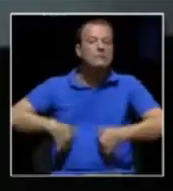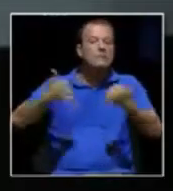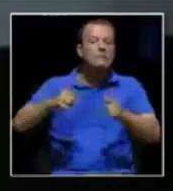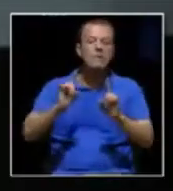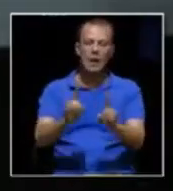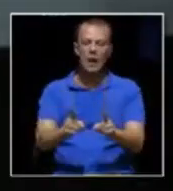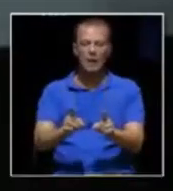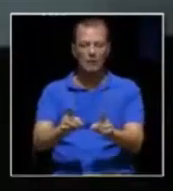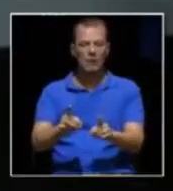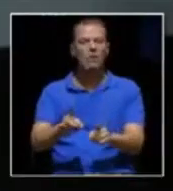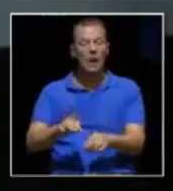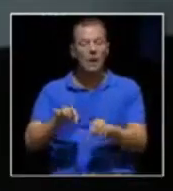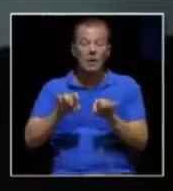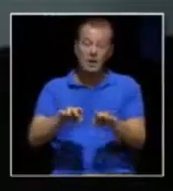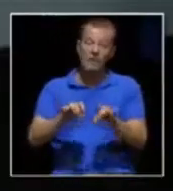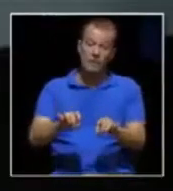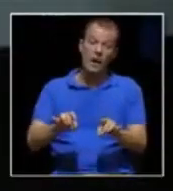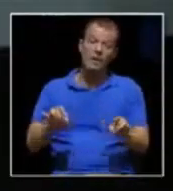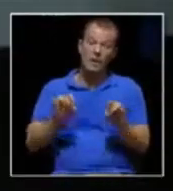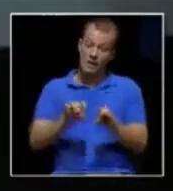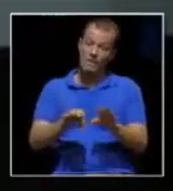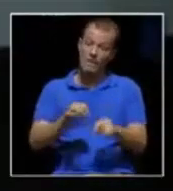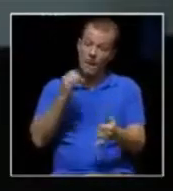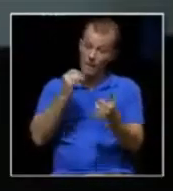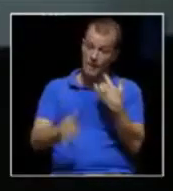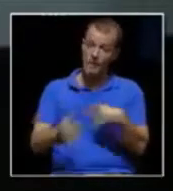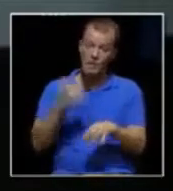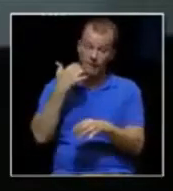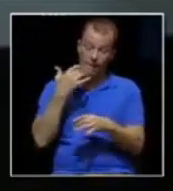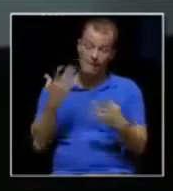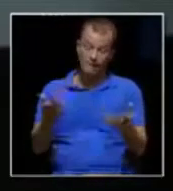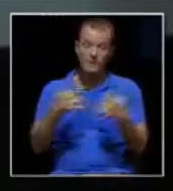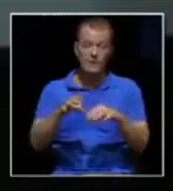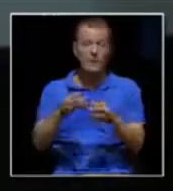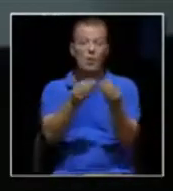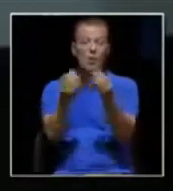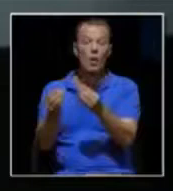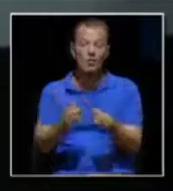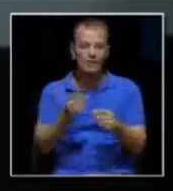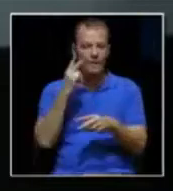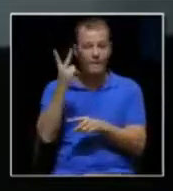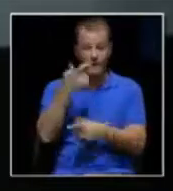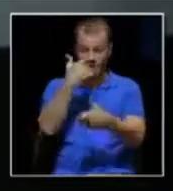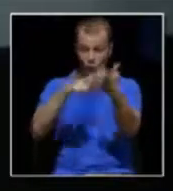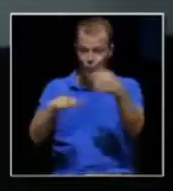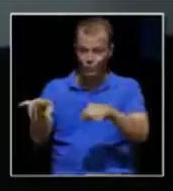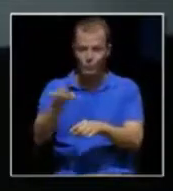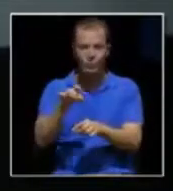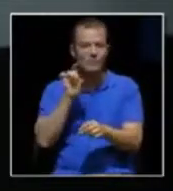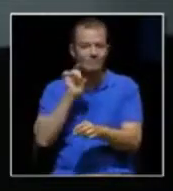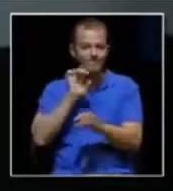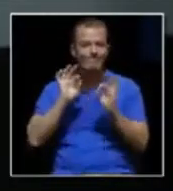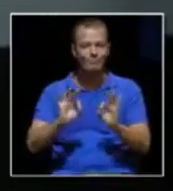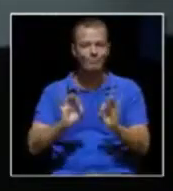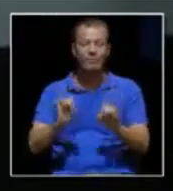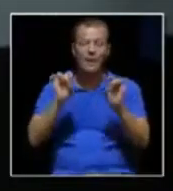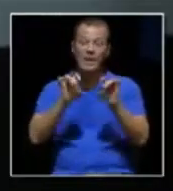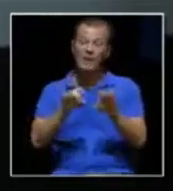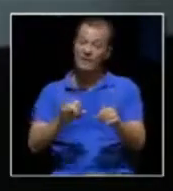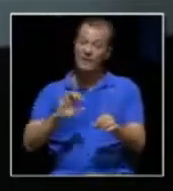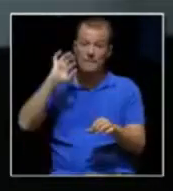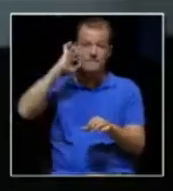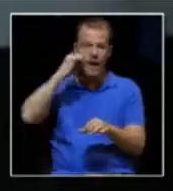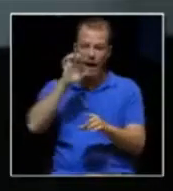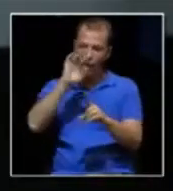deve ser prevenir riscos mais graves, garantir a qualidade de vida das pessoas e evitar danos para o ambiente, e deve